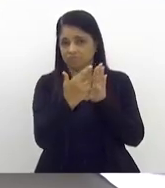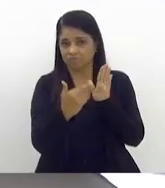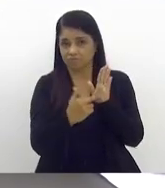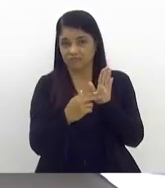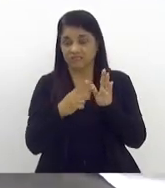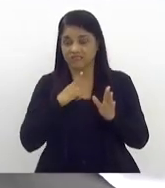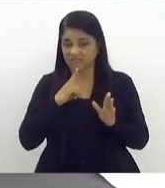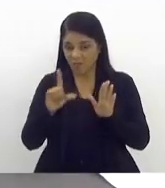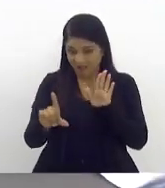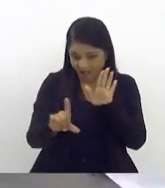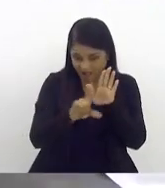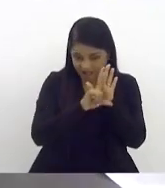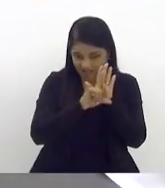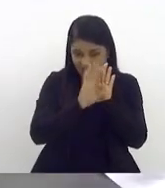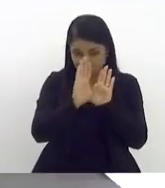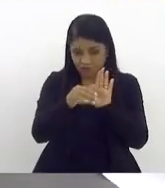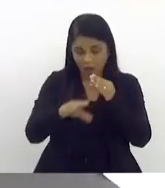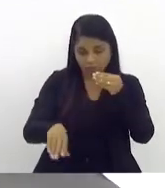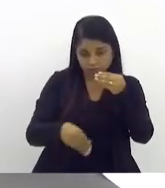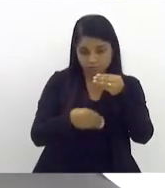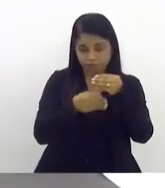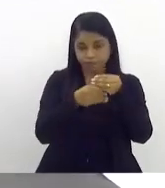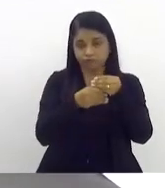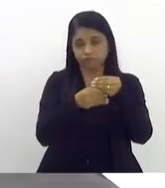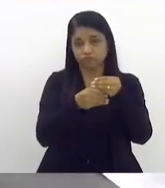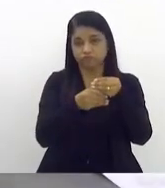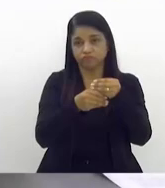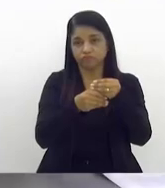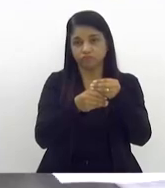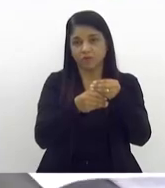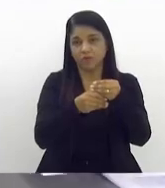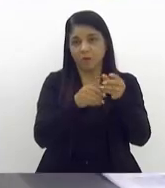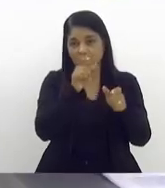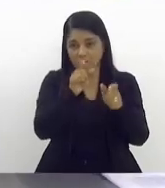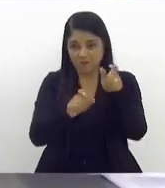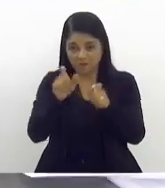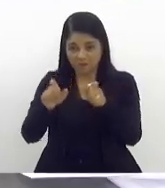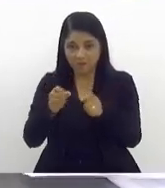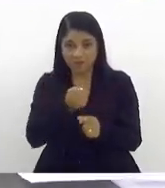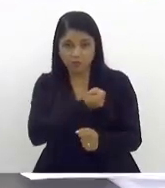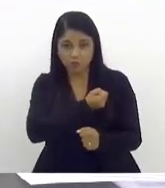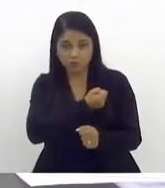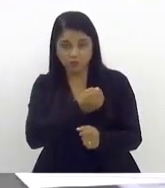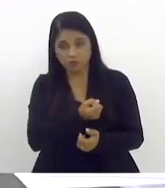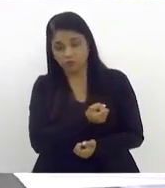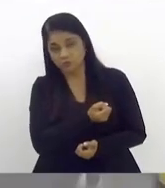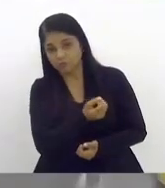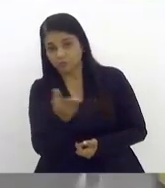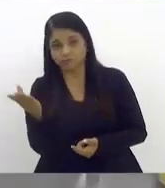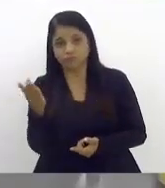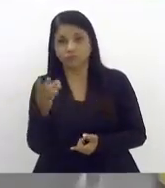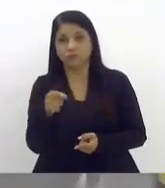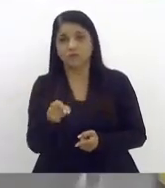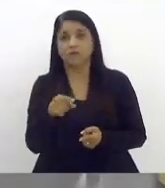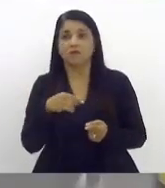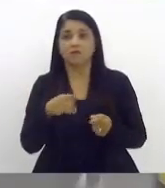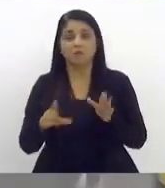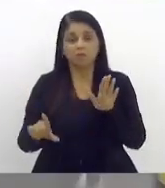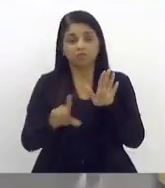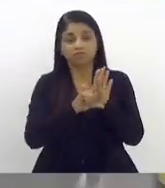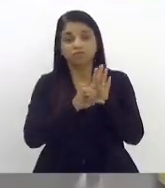lei complementar, que tem um quórum diferente, você não pode alterá-la com uma lei ordinária. Não, além do mais também, deputado